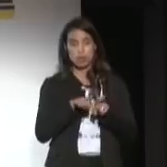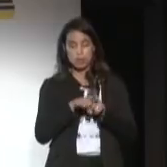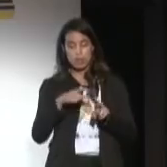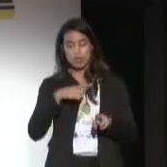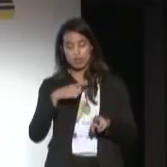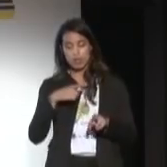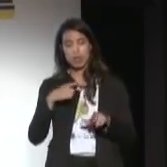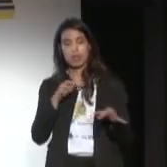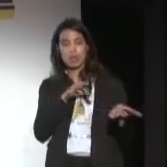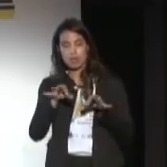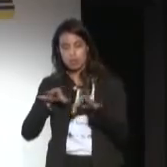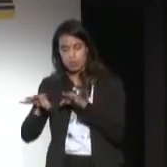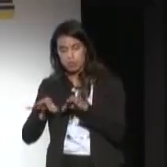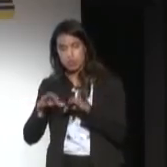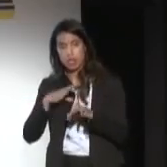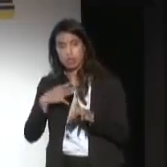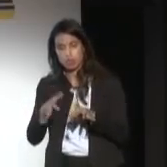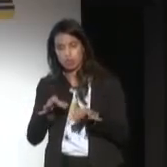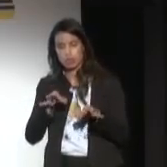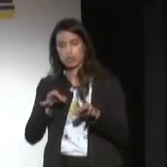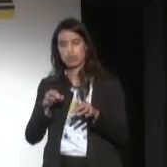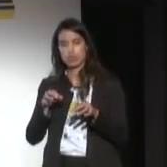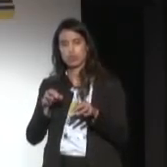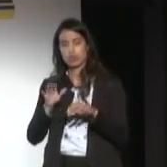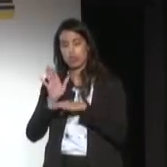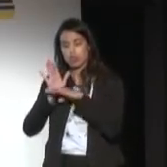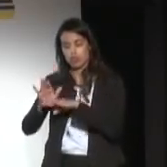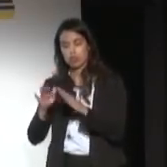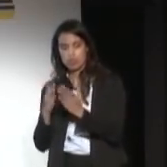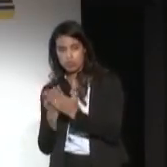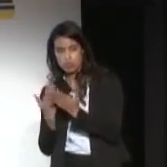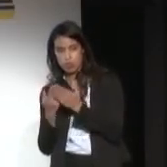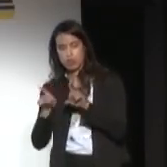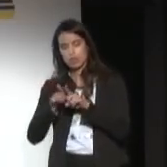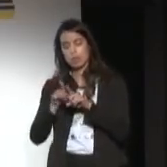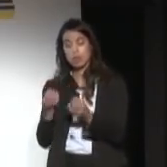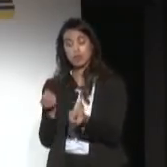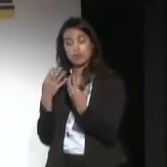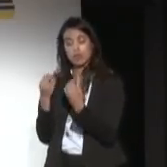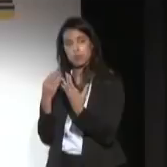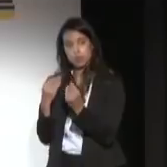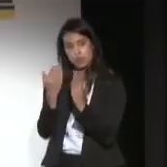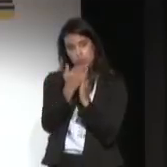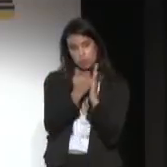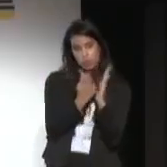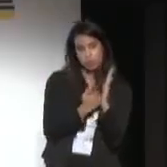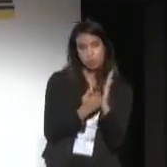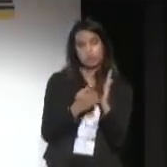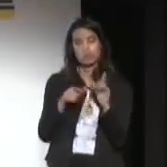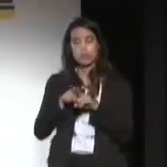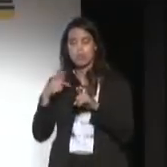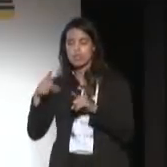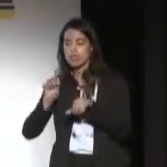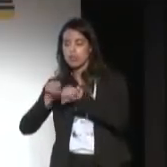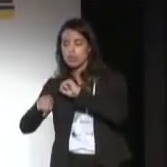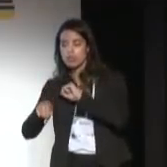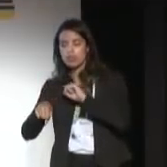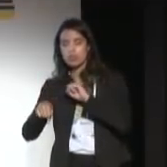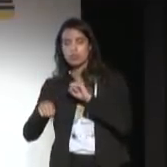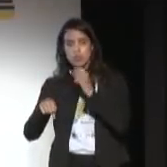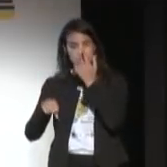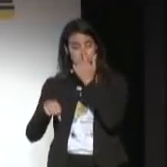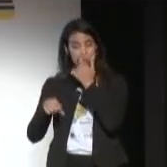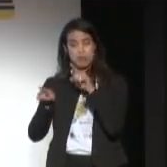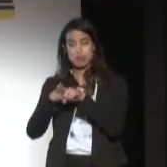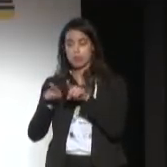reforço escolar, eu tenho ali ações referentes aos dados que eu tenho ações referentes à formação, tenho um conjunto